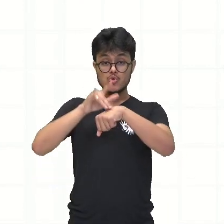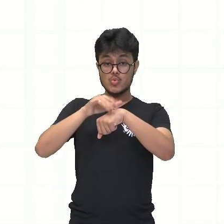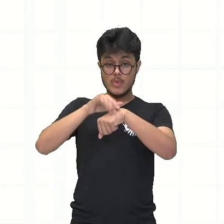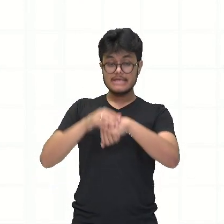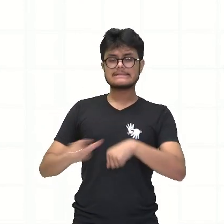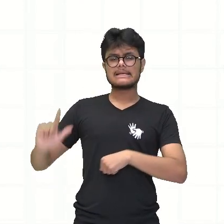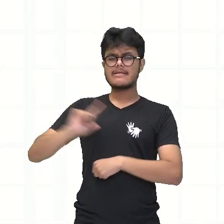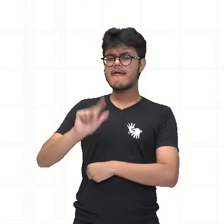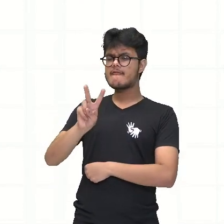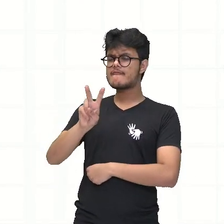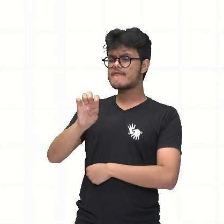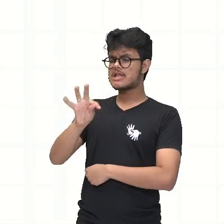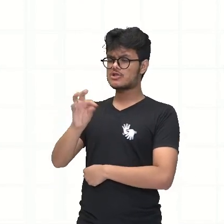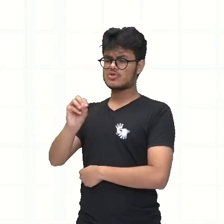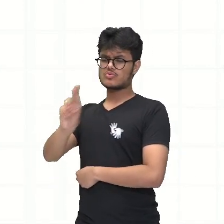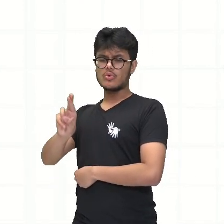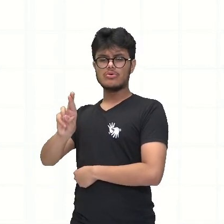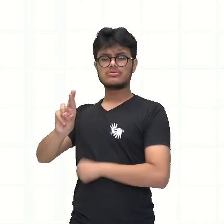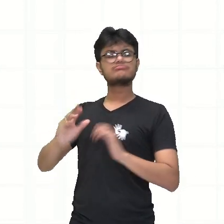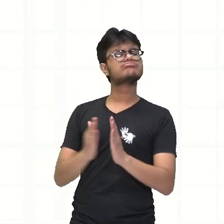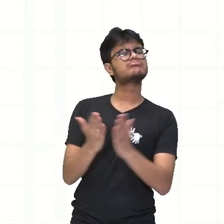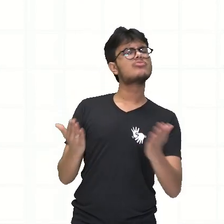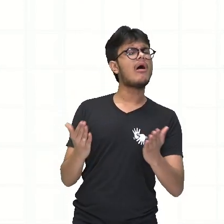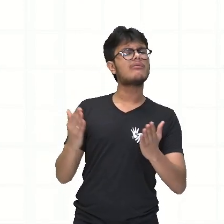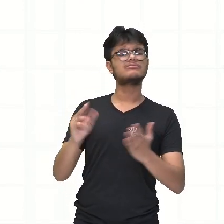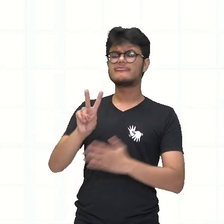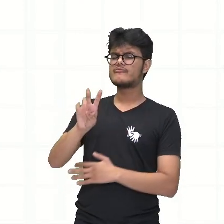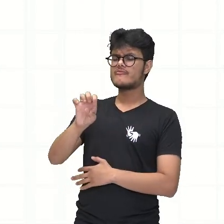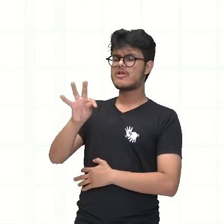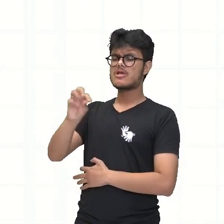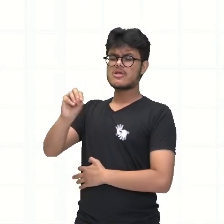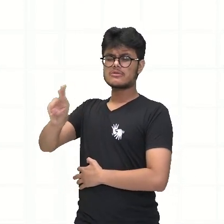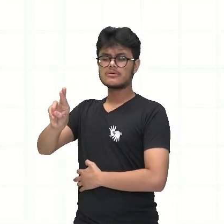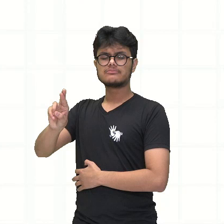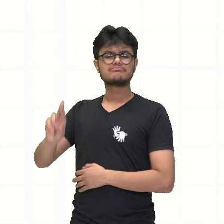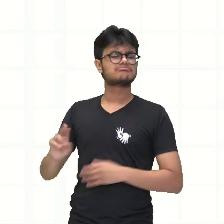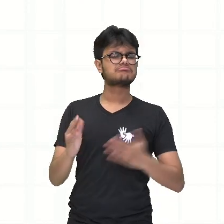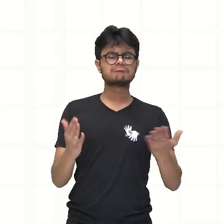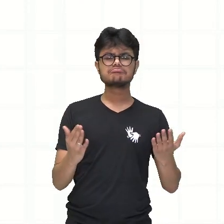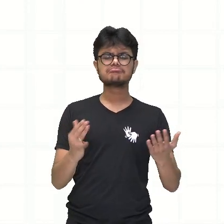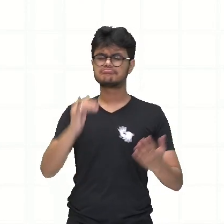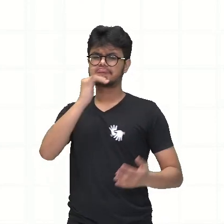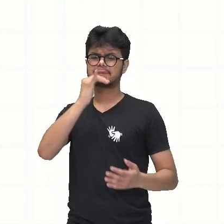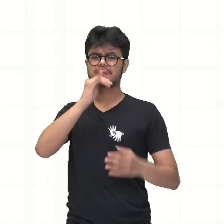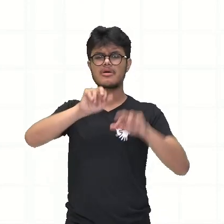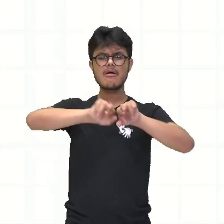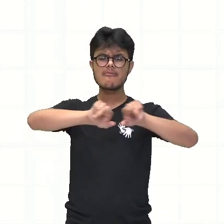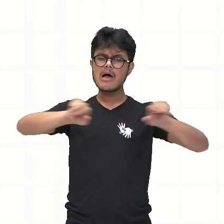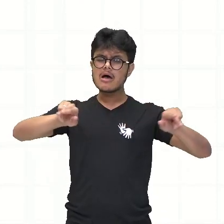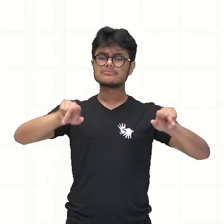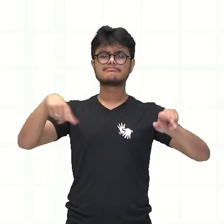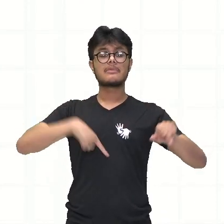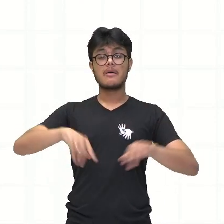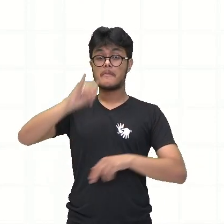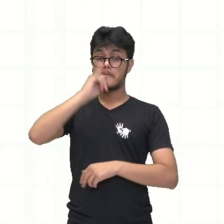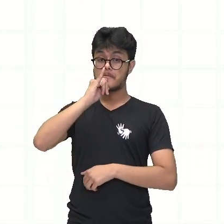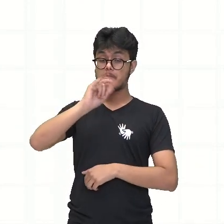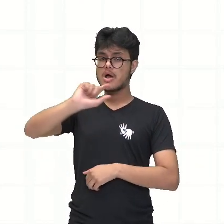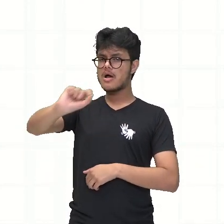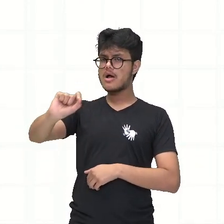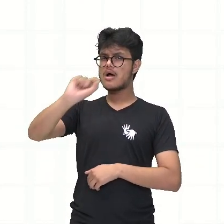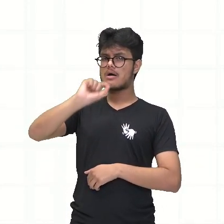vetores. Por que elas são transmitidas por vetores? Os vetores são organismos que